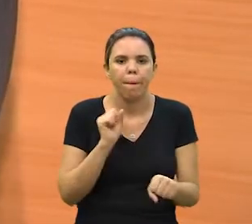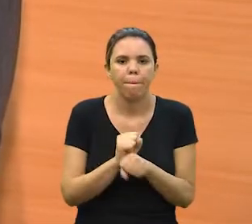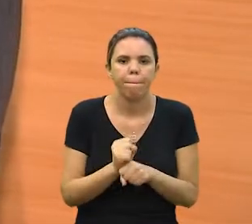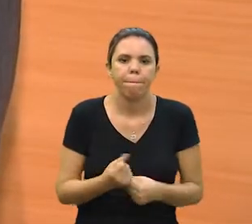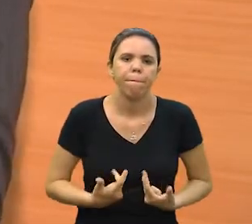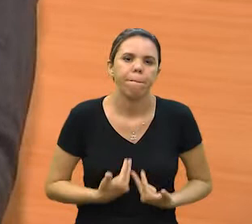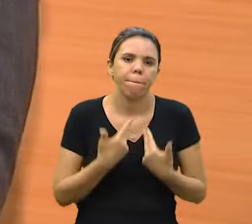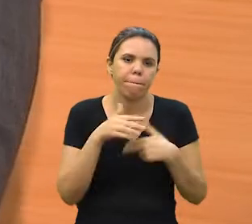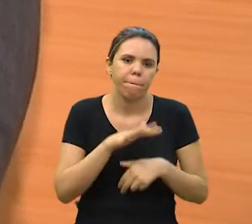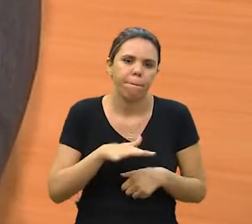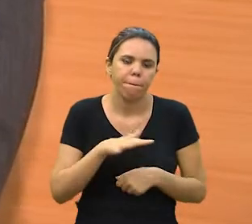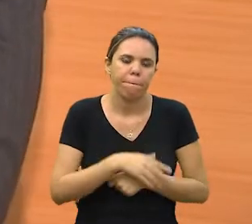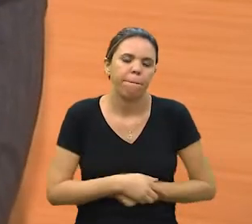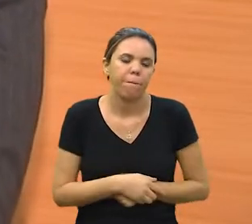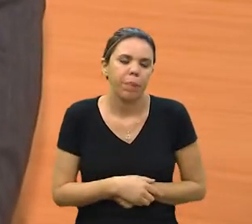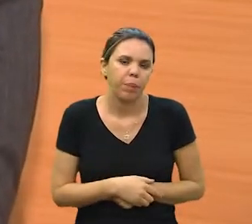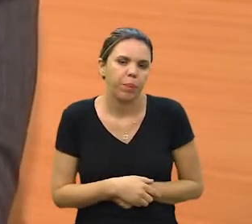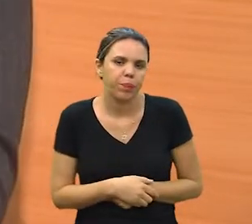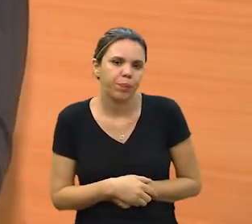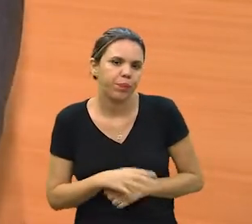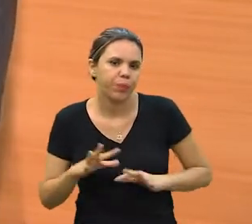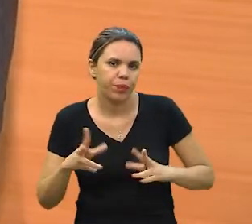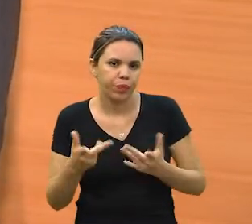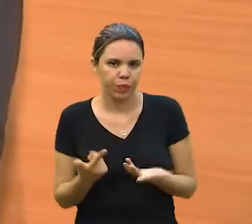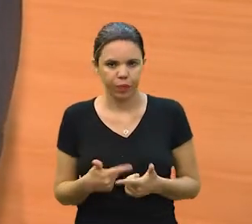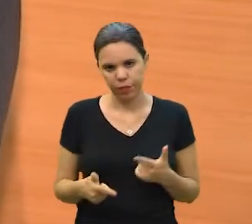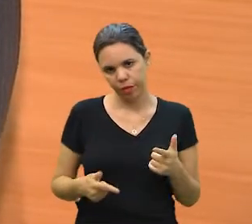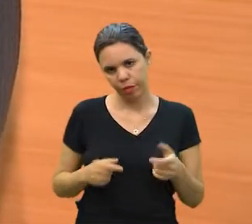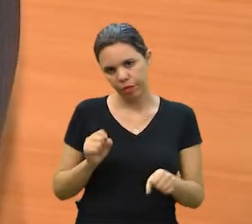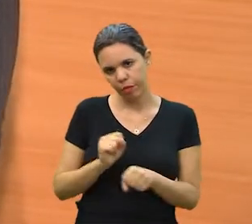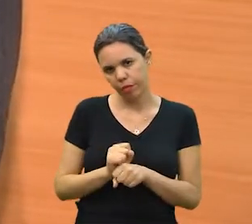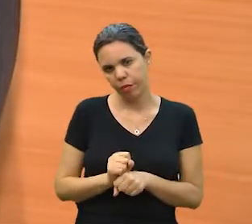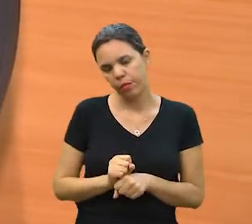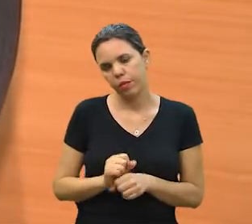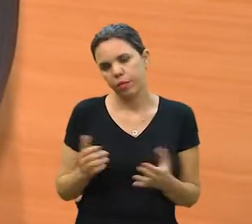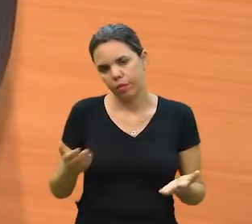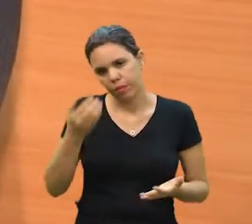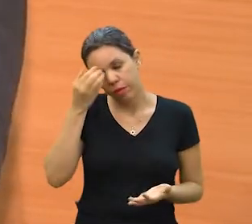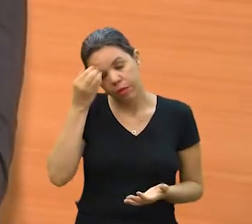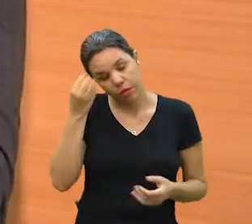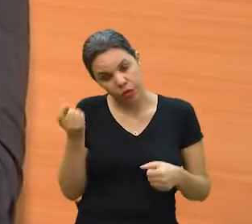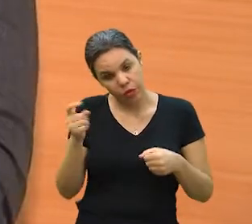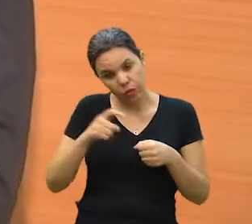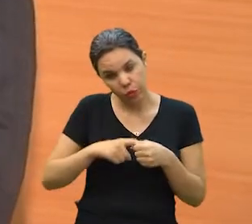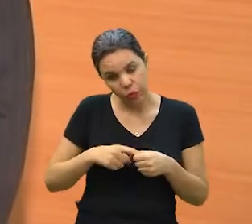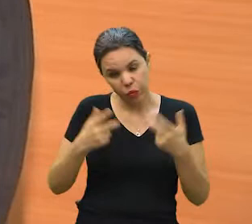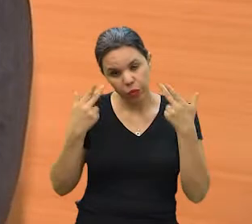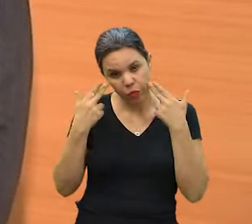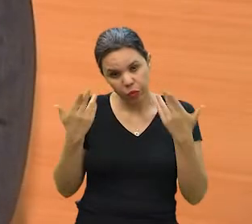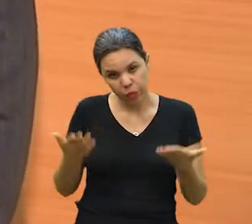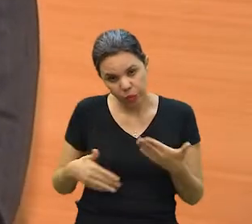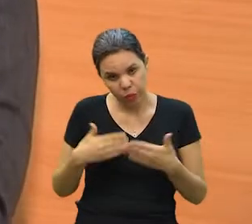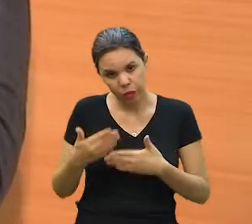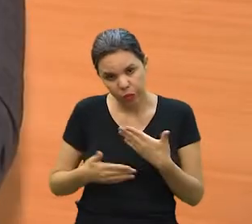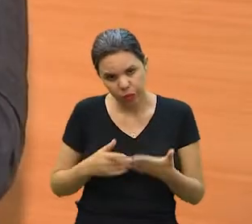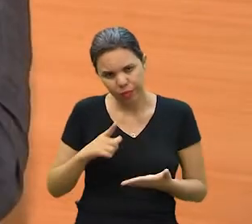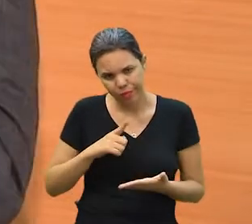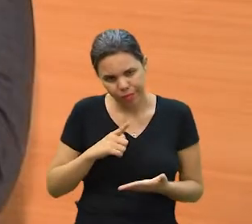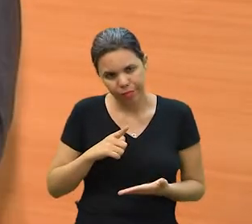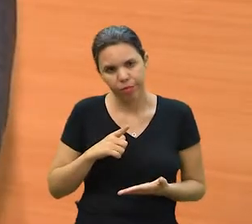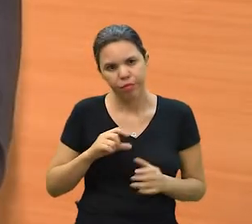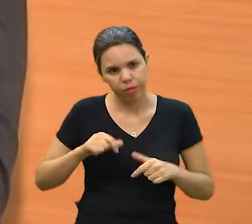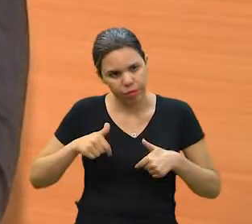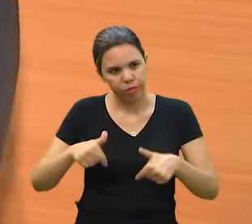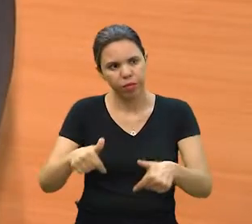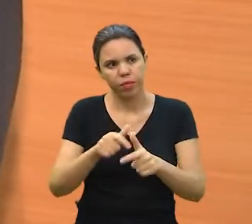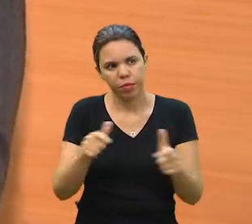se interrompeu algumas cirurgias. Então tudo isso são situações que agora está voltando à normalidade, mas que vai ter